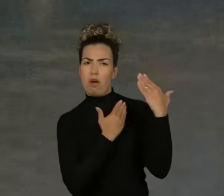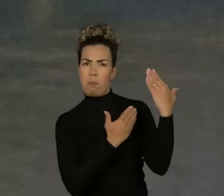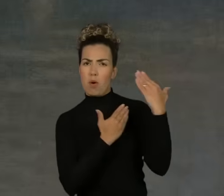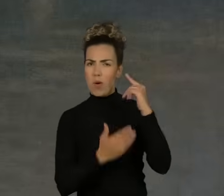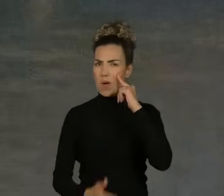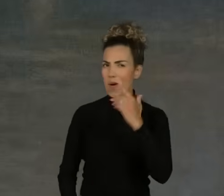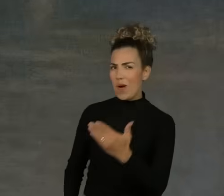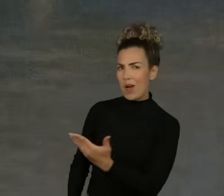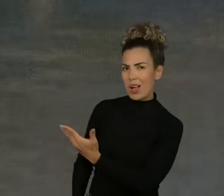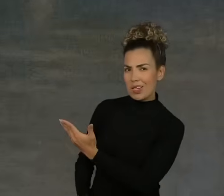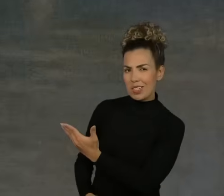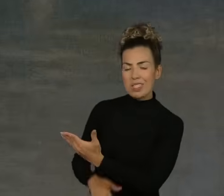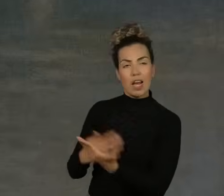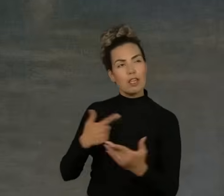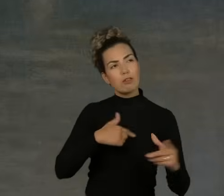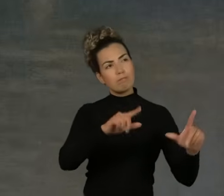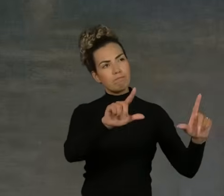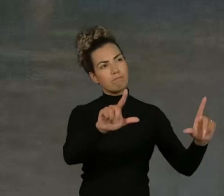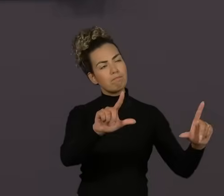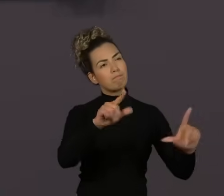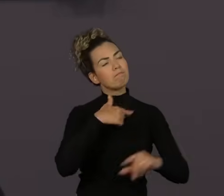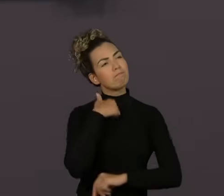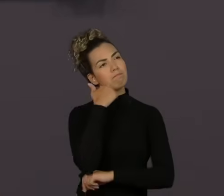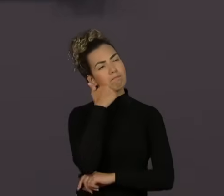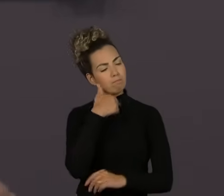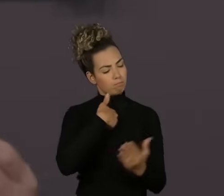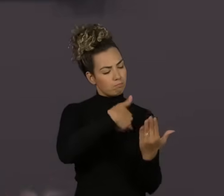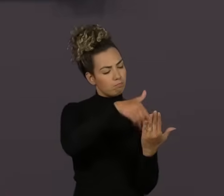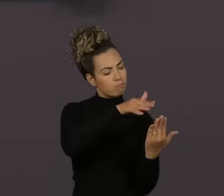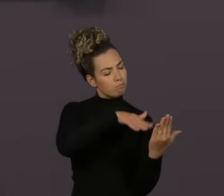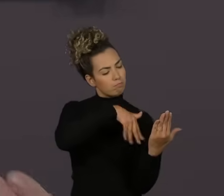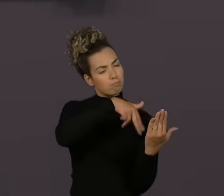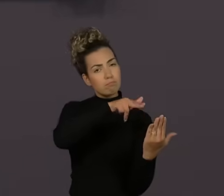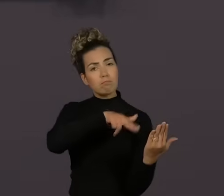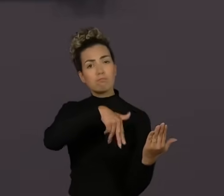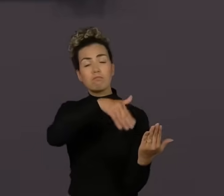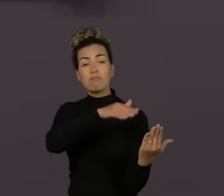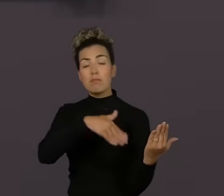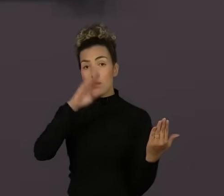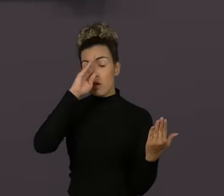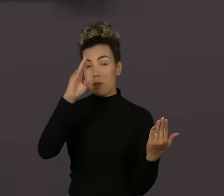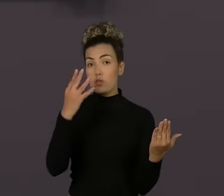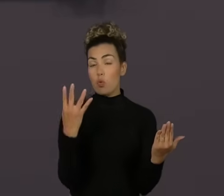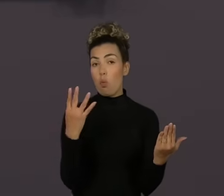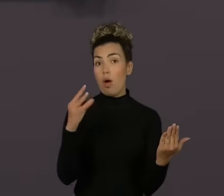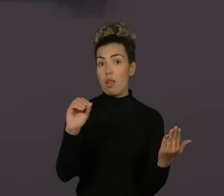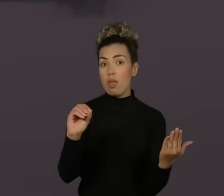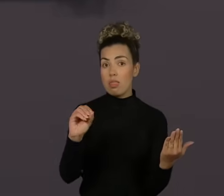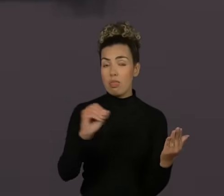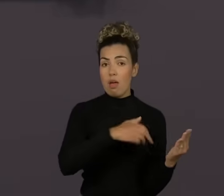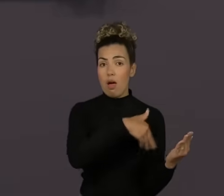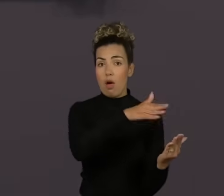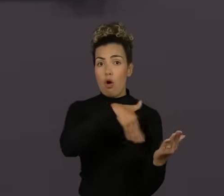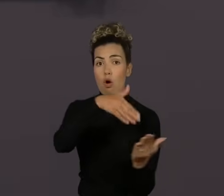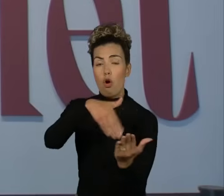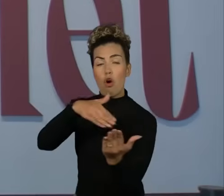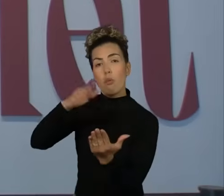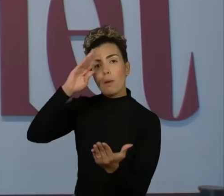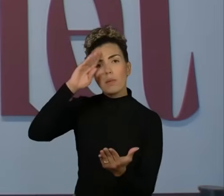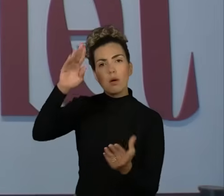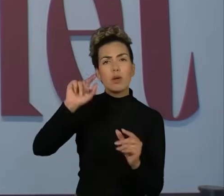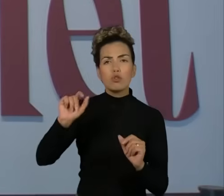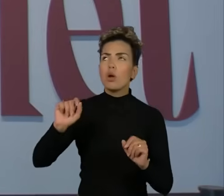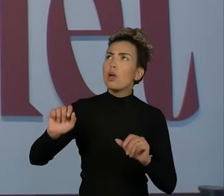ele produziu uma série de cerca de 40 obras retratando o fog, a névoa londrina, em encontro com a poluição.